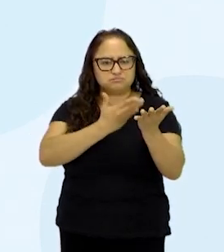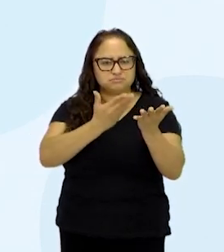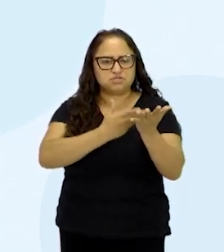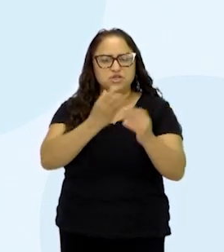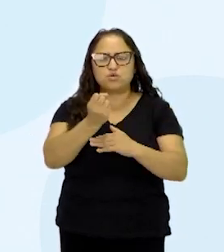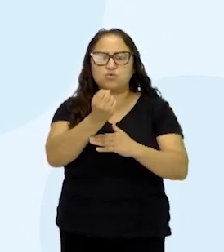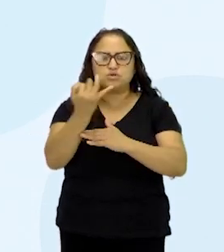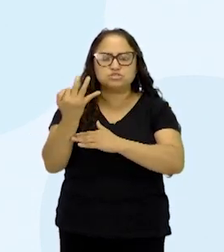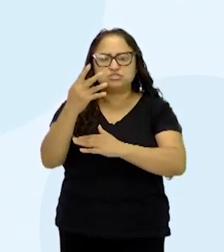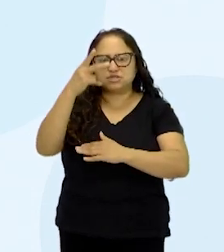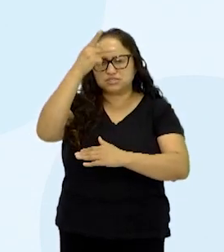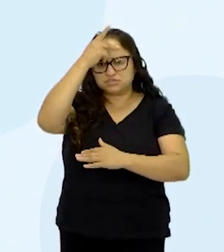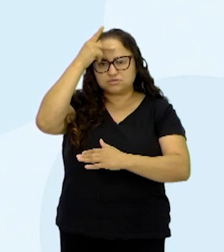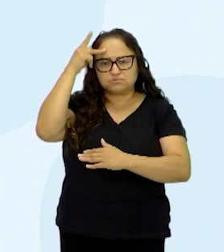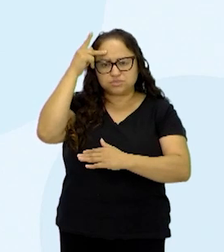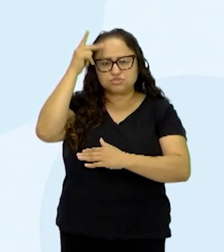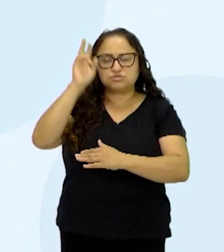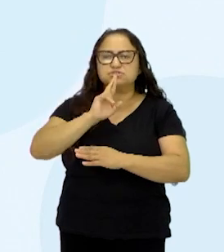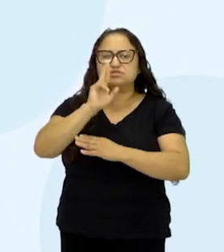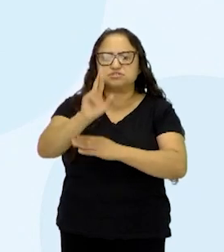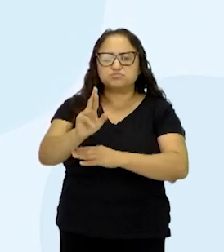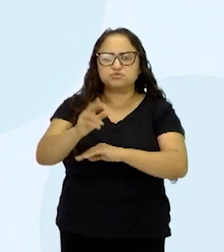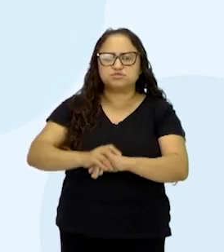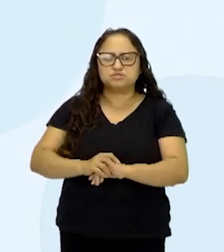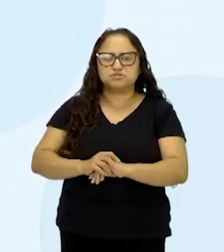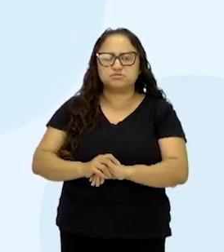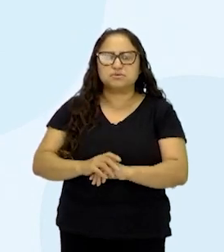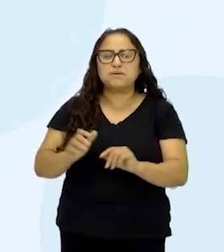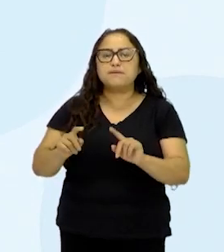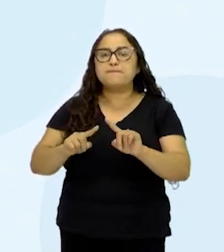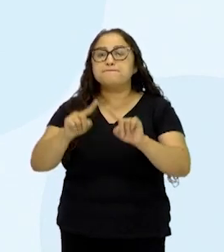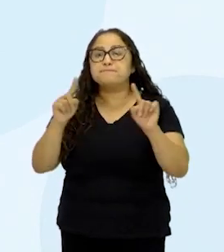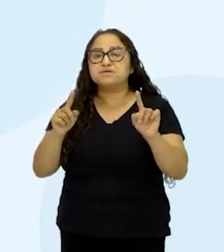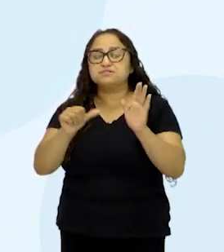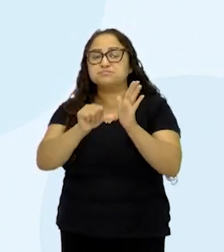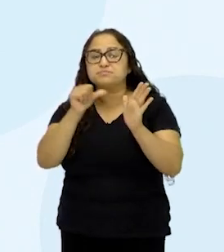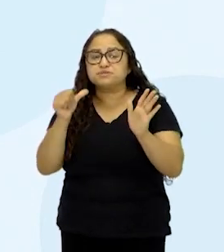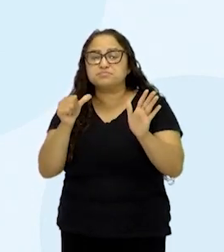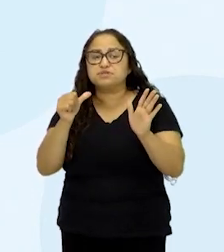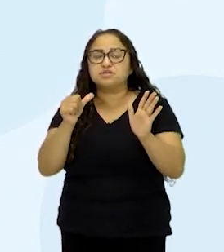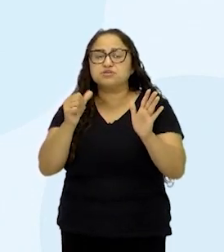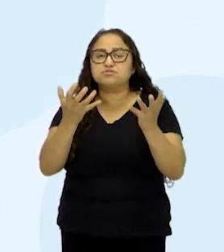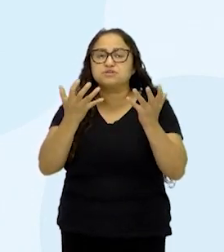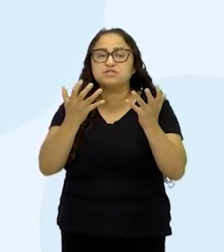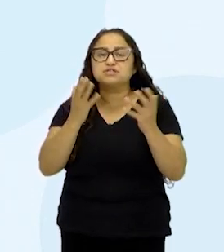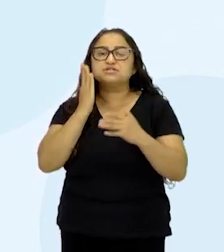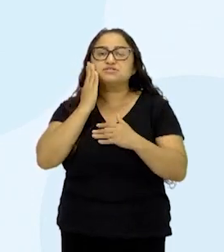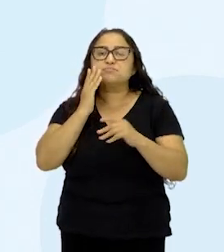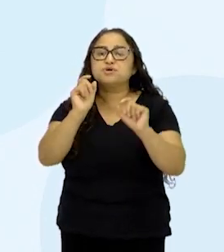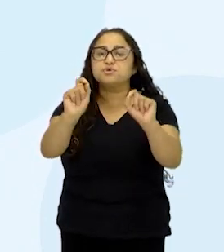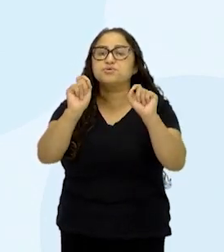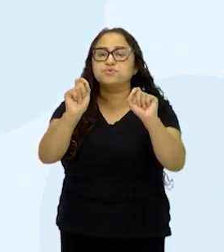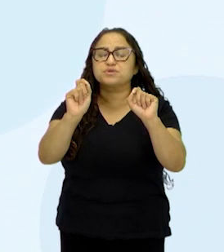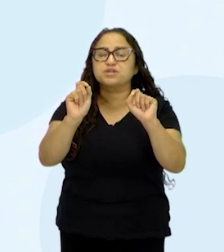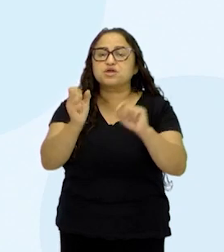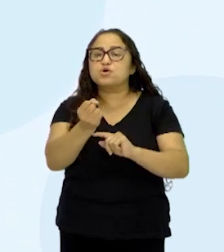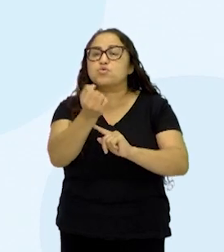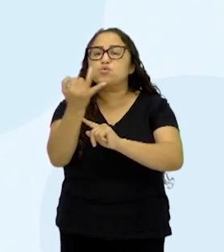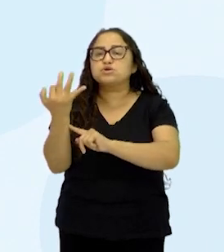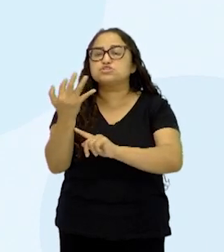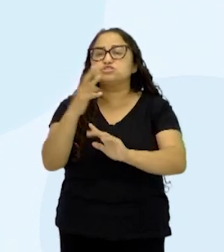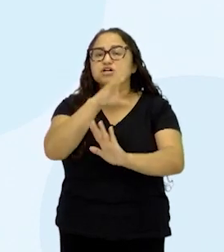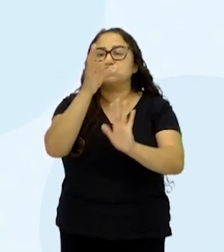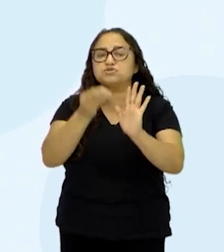quantidade de pessoas que responderam. Mas primeiro, pessoal, eu queria saber como que a gente vai saber a quantidade total